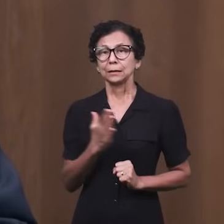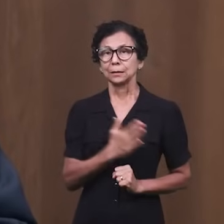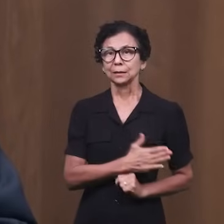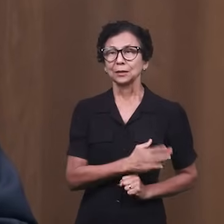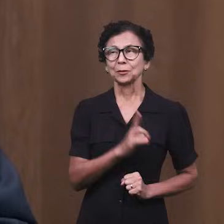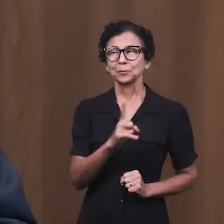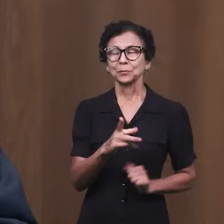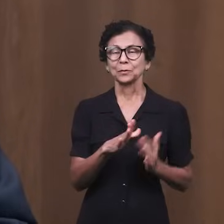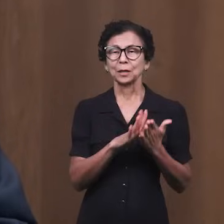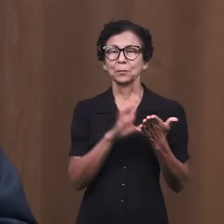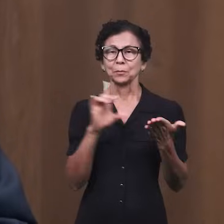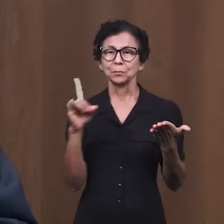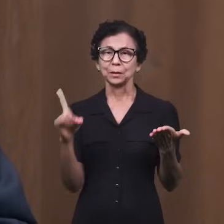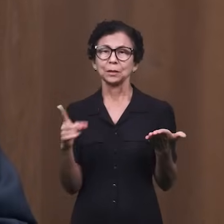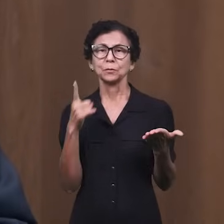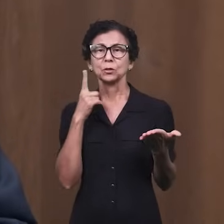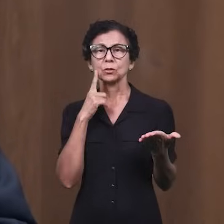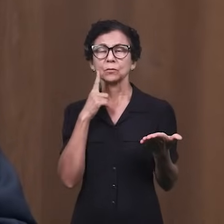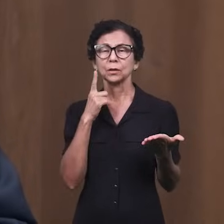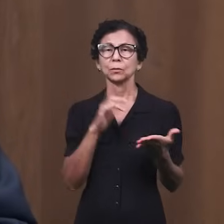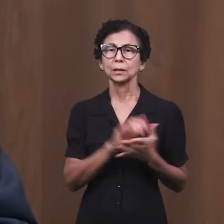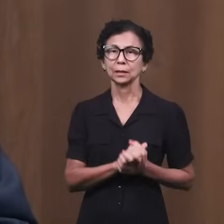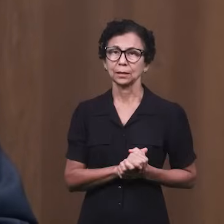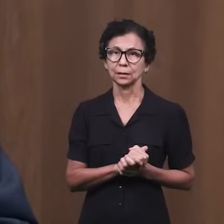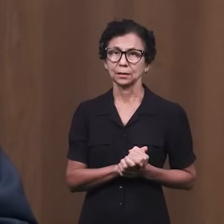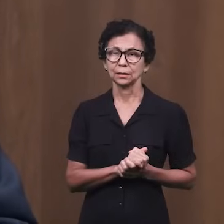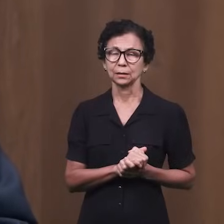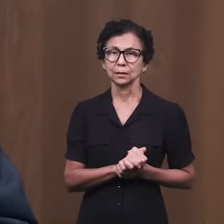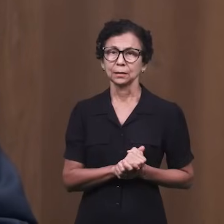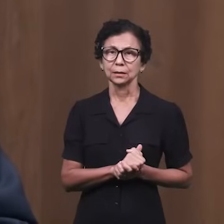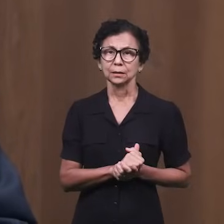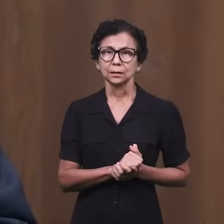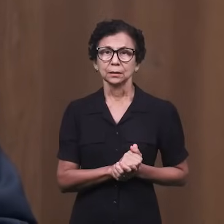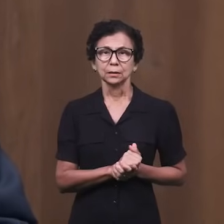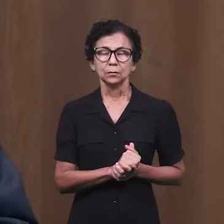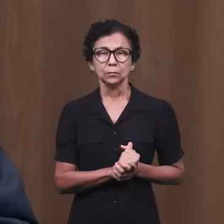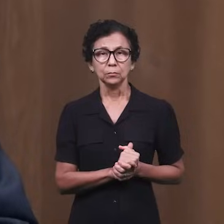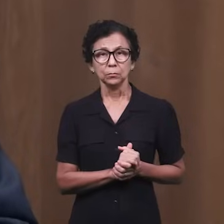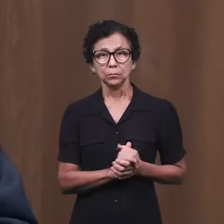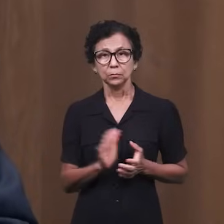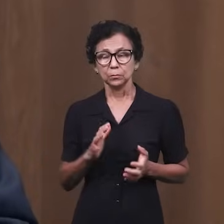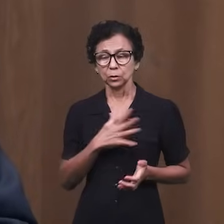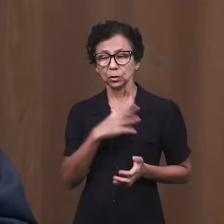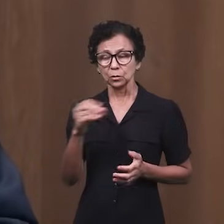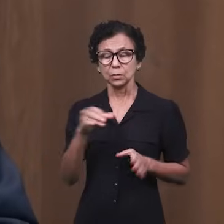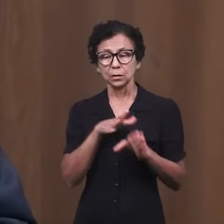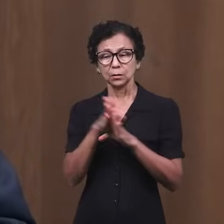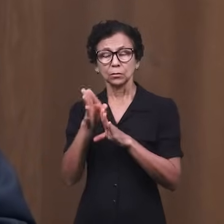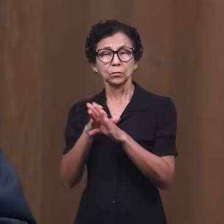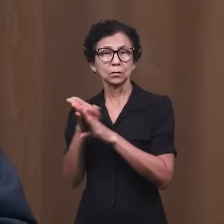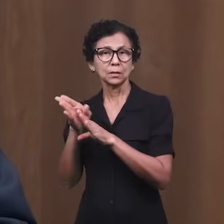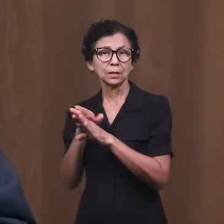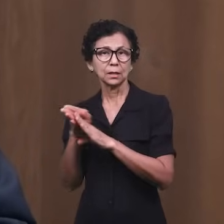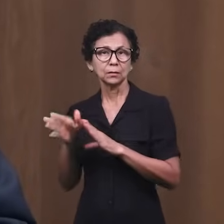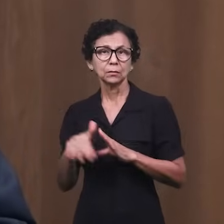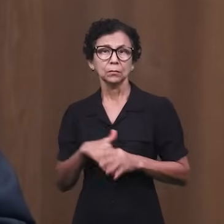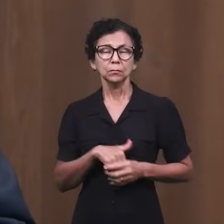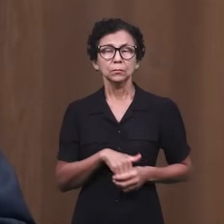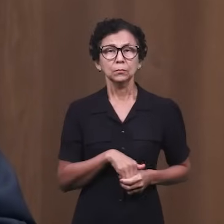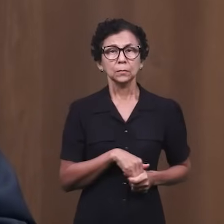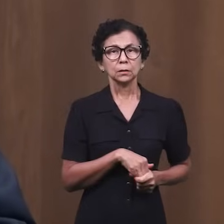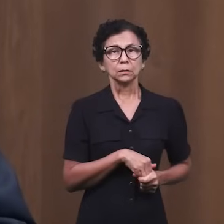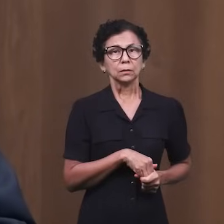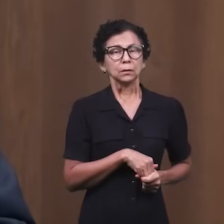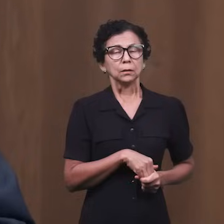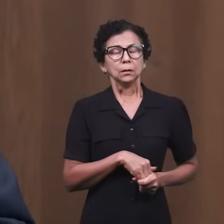filhos estão crescendo se eles estão nutridos a preocupação é essa eh o estilo de vida precisa refletir